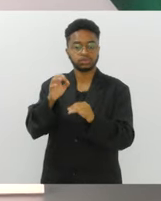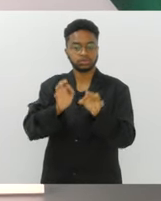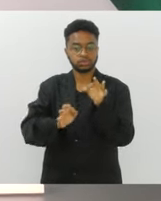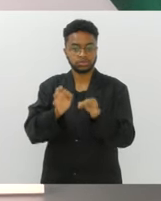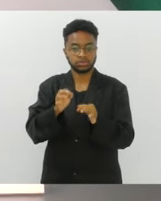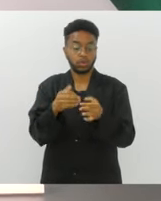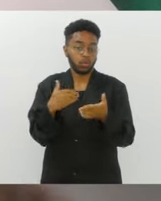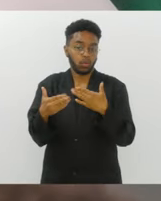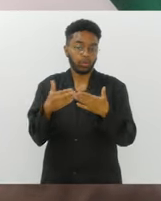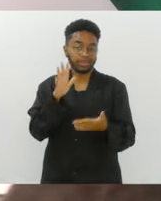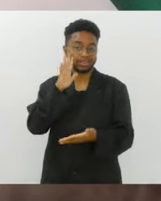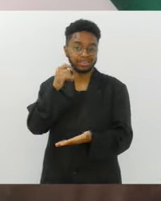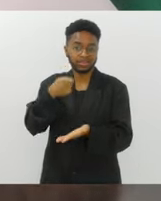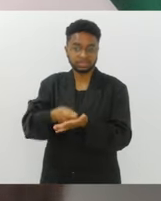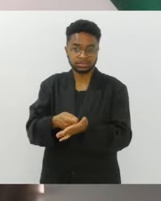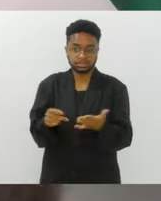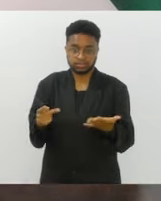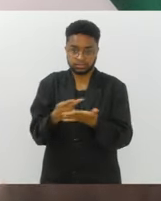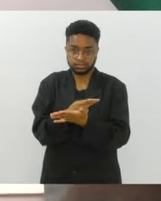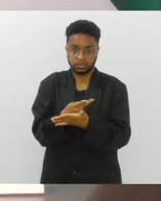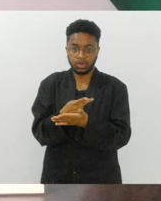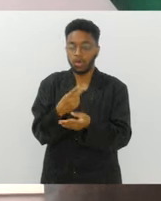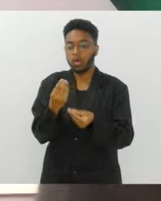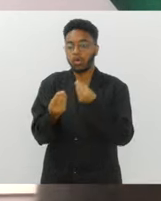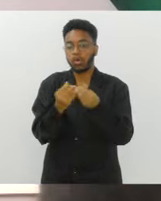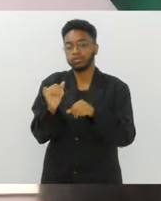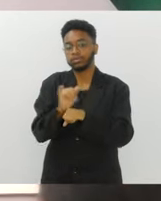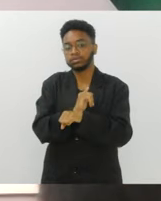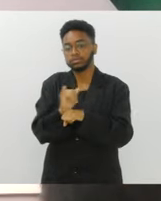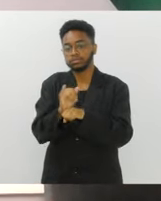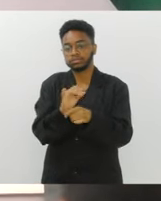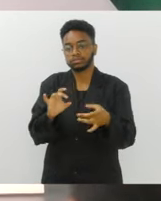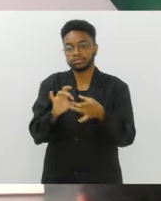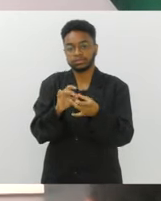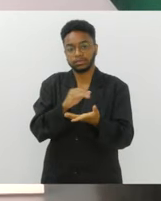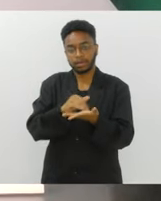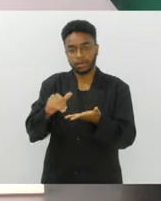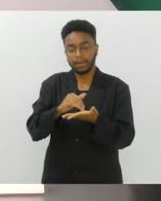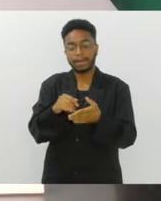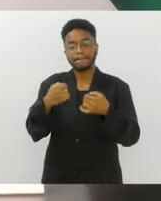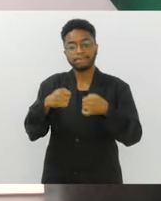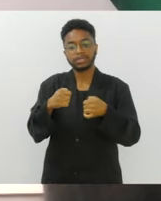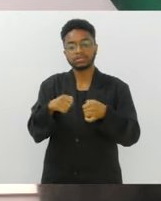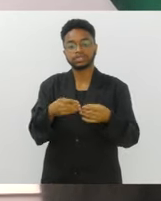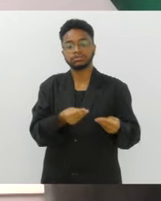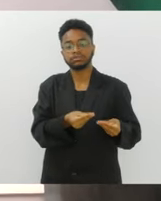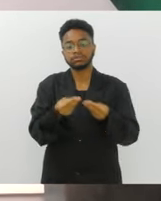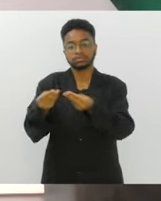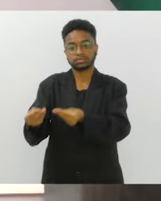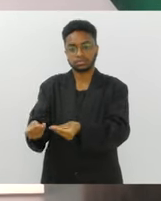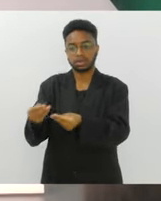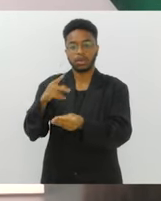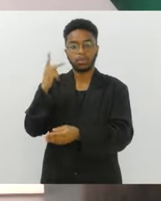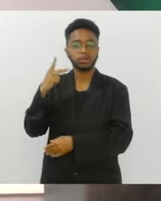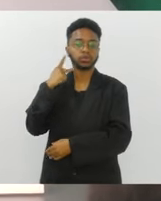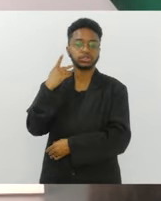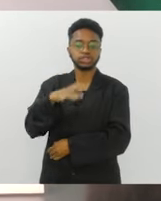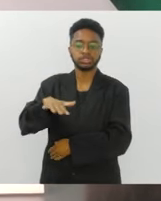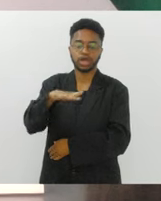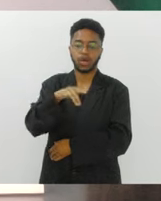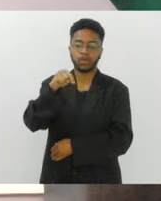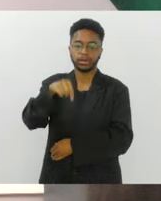decisão da estratégica da Secretaria, ela é submetida e subordinada à Procuradoria-Geral do